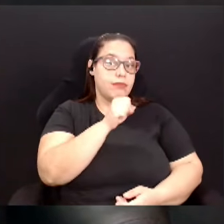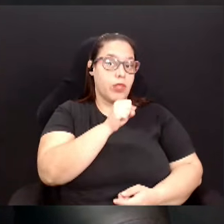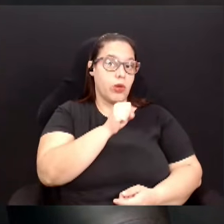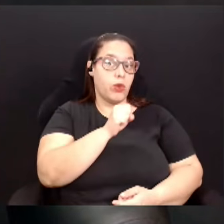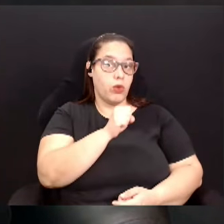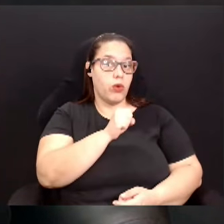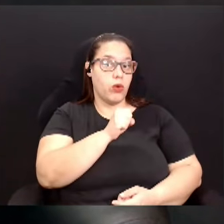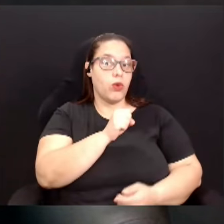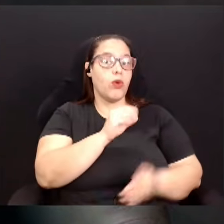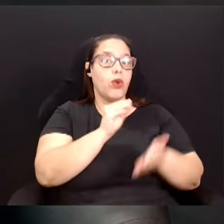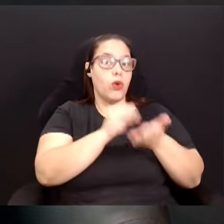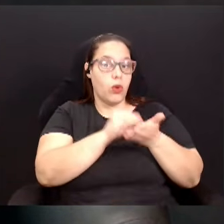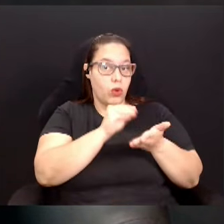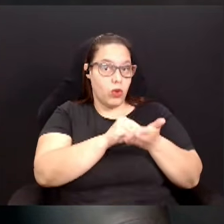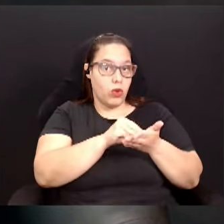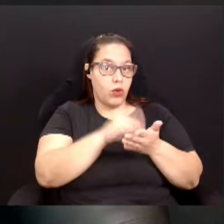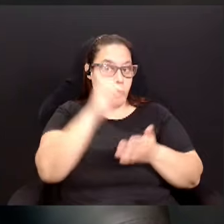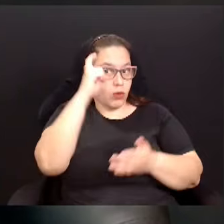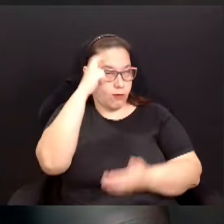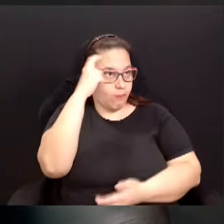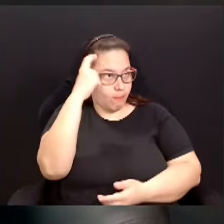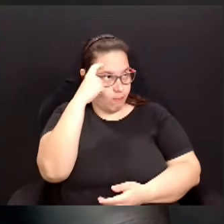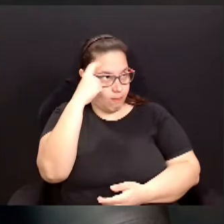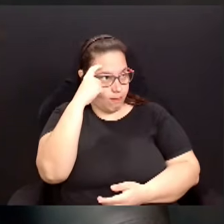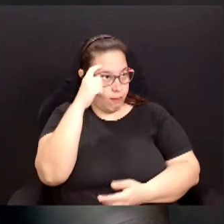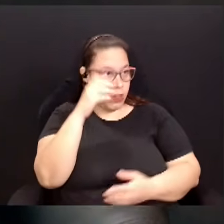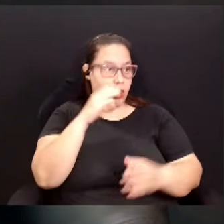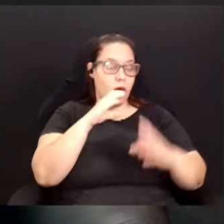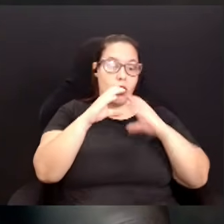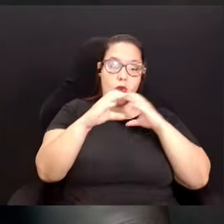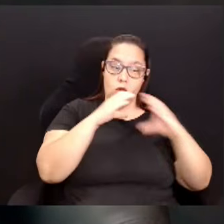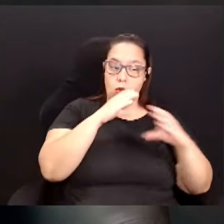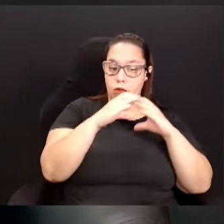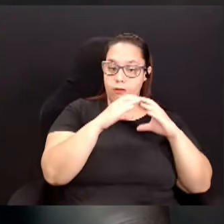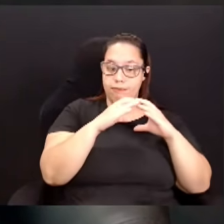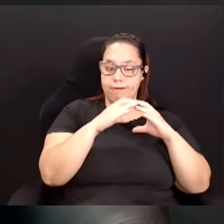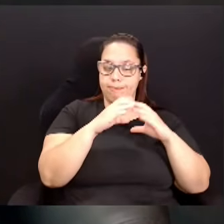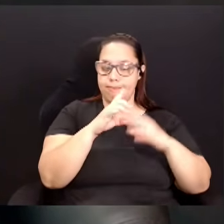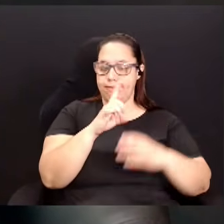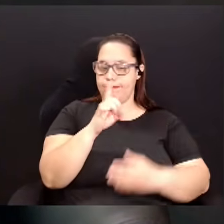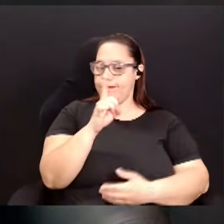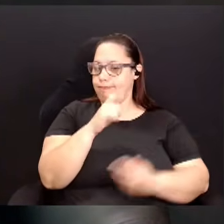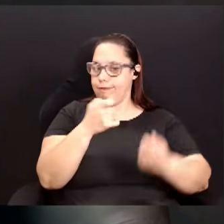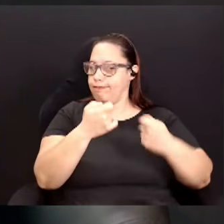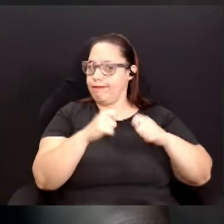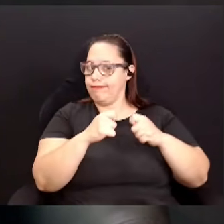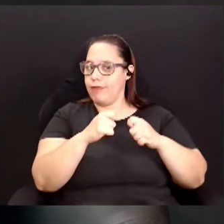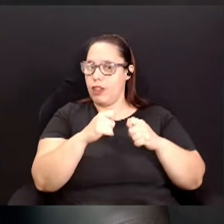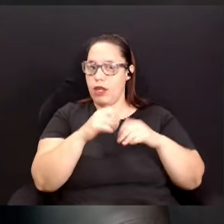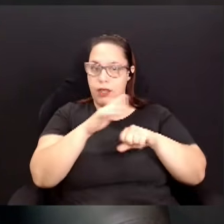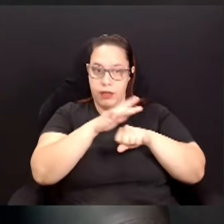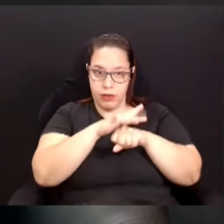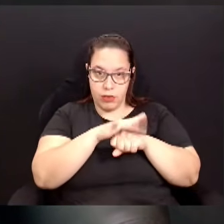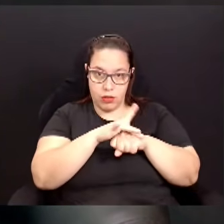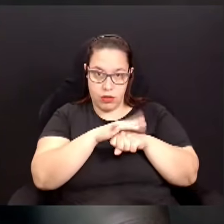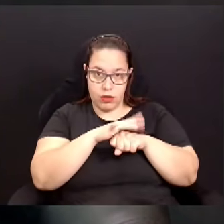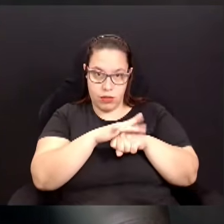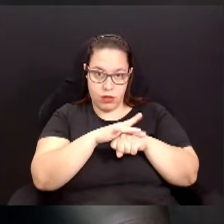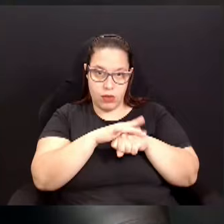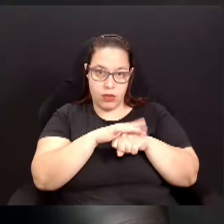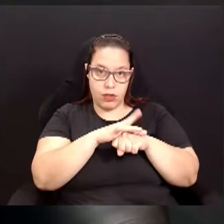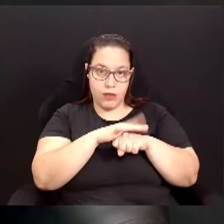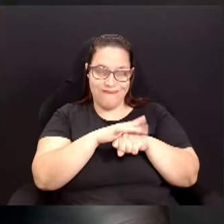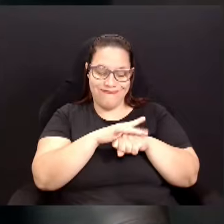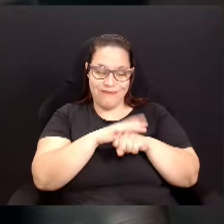vezes de noção de como a gente se comunica. Não necessariamente a gente precisa patologizar tudo, né? Não precisa ser